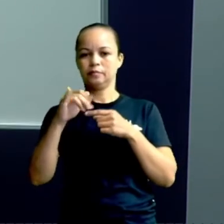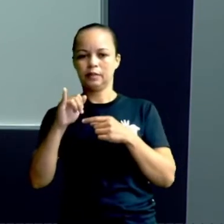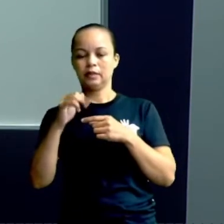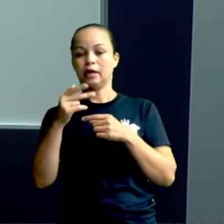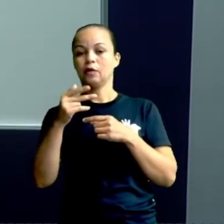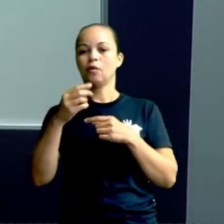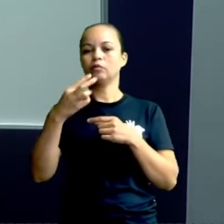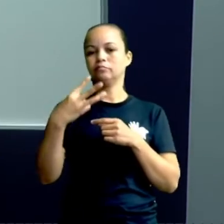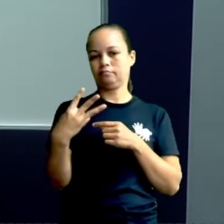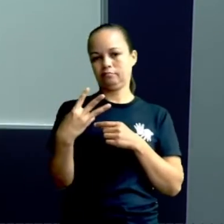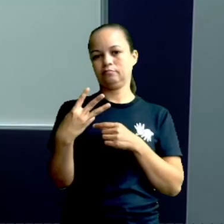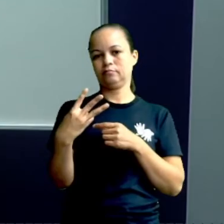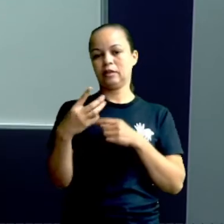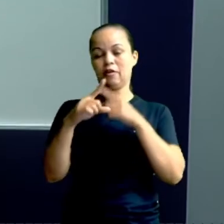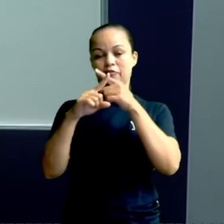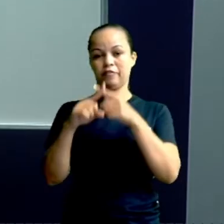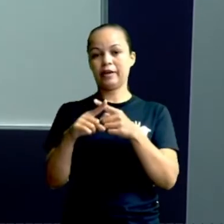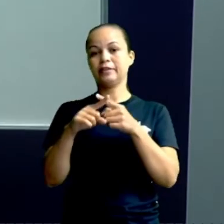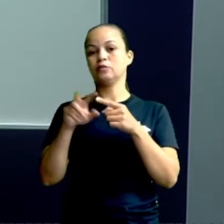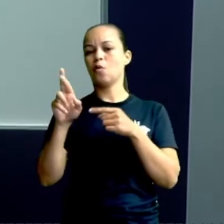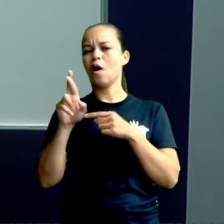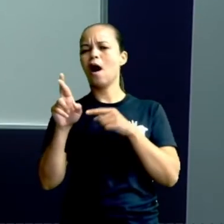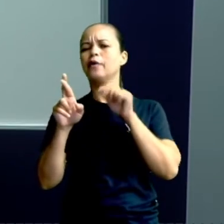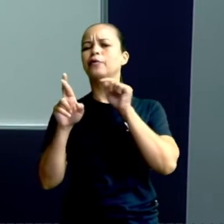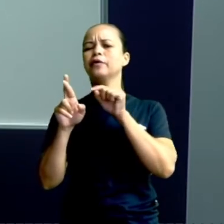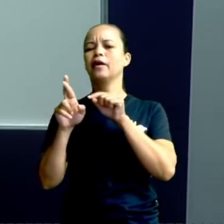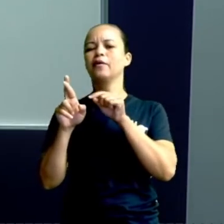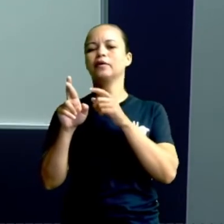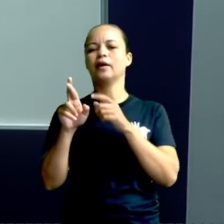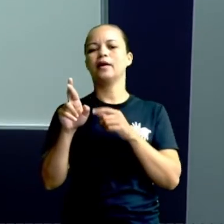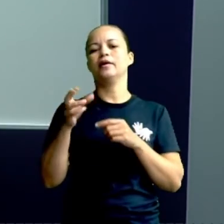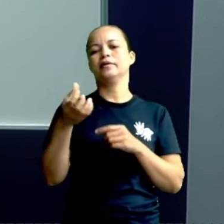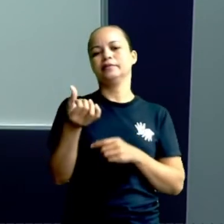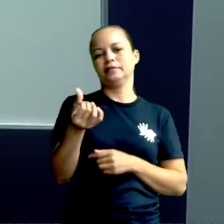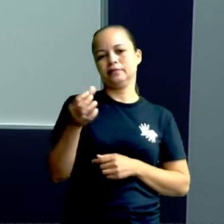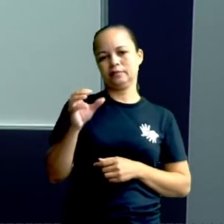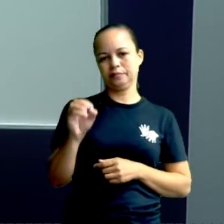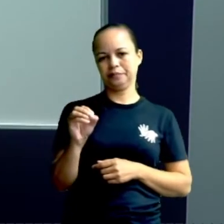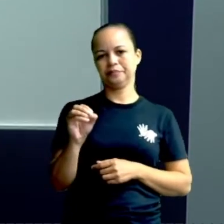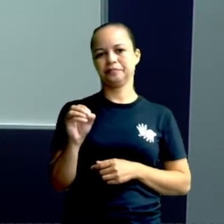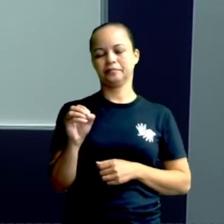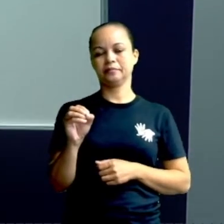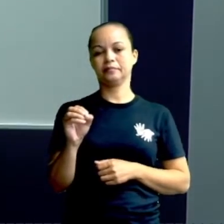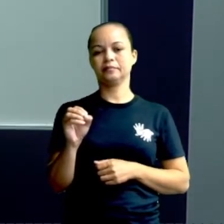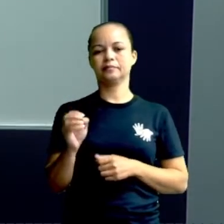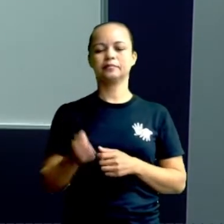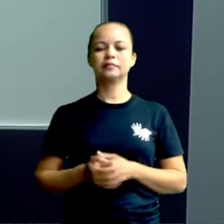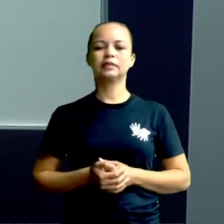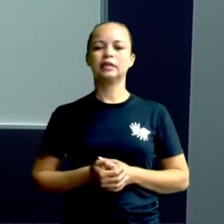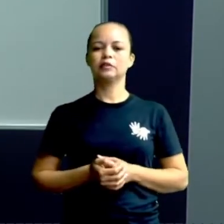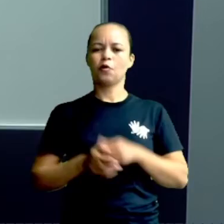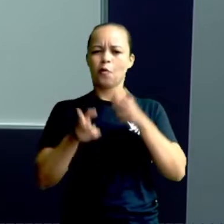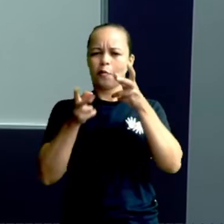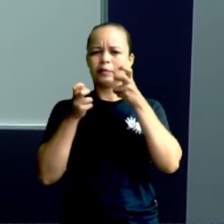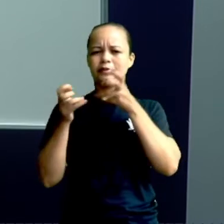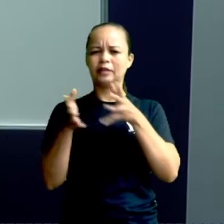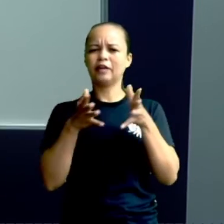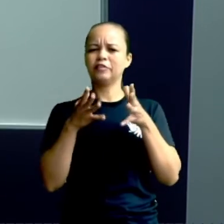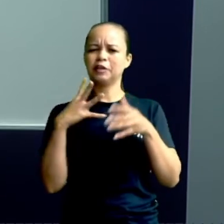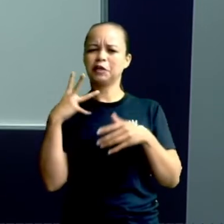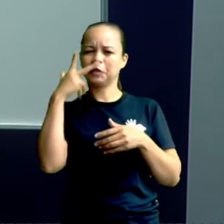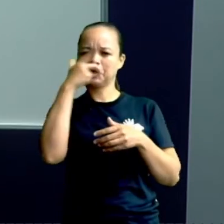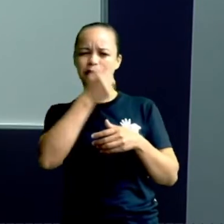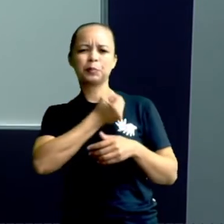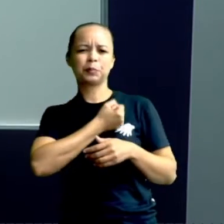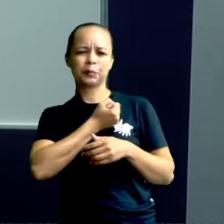na questão, vezes o raio, que é 60. Então, olha que número bonito